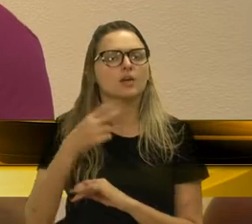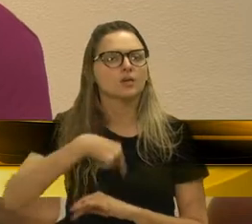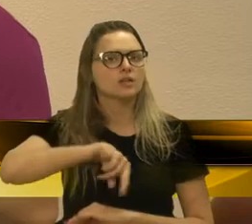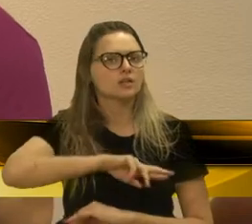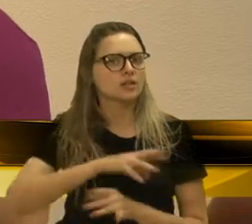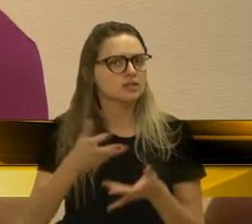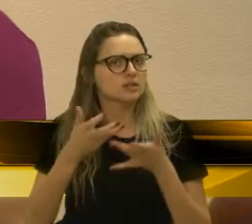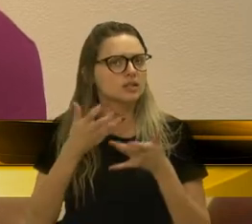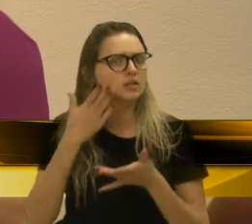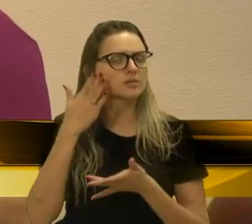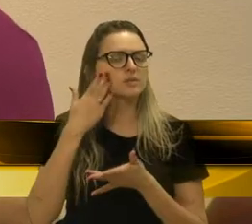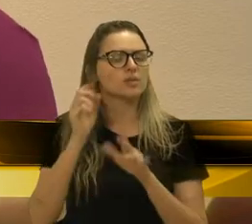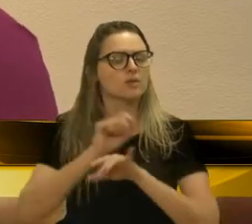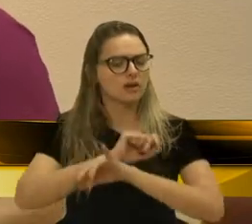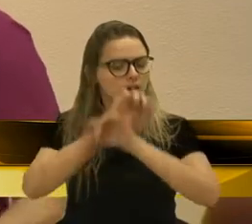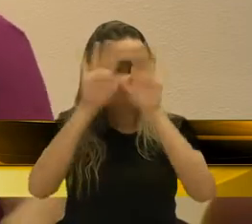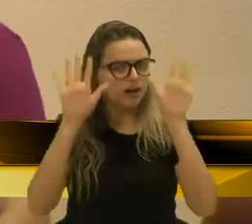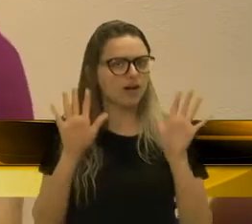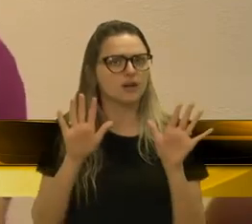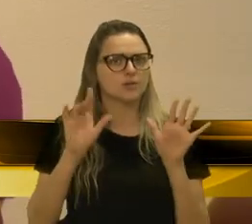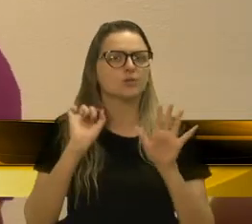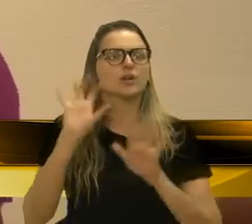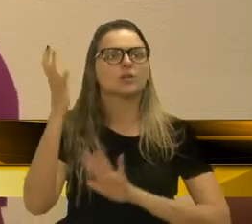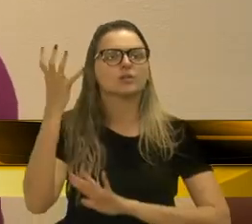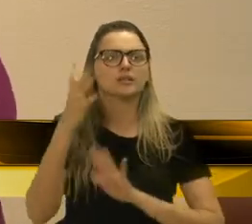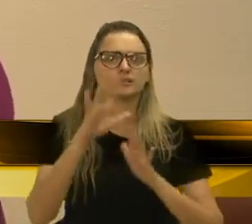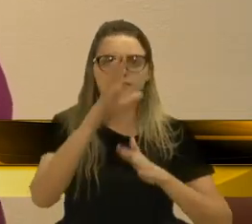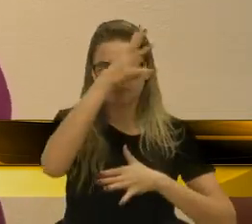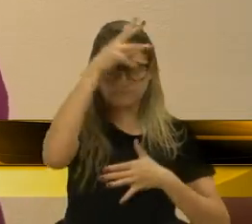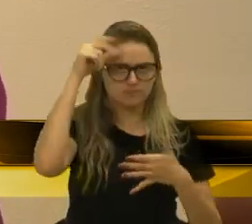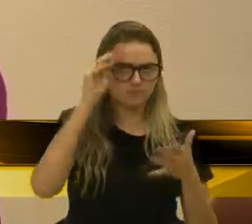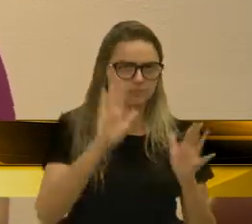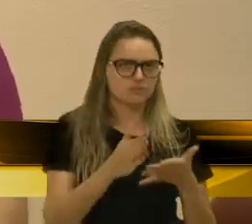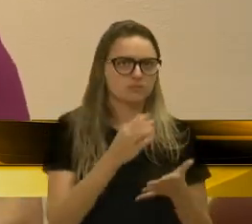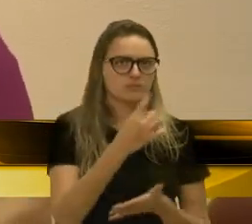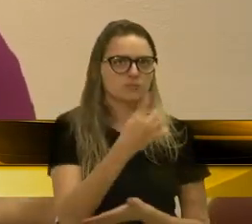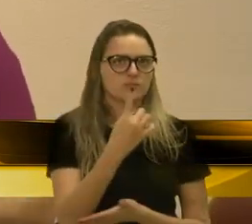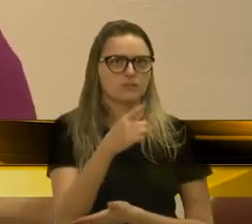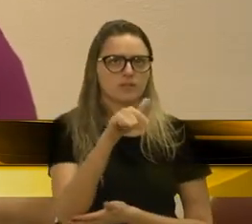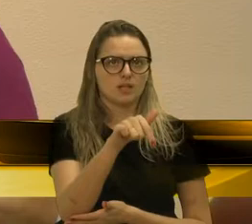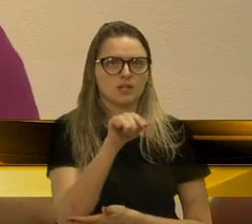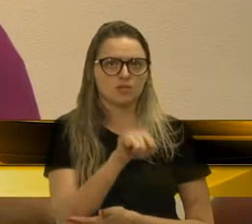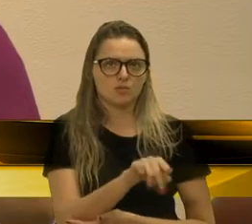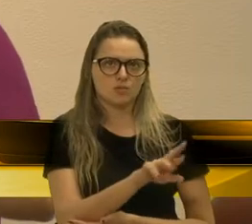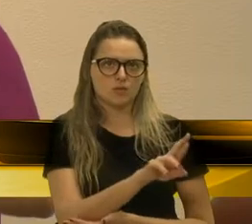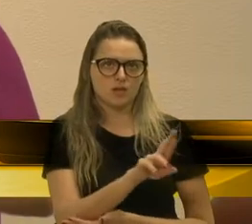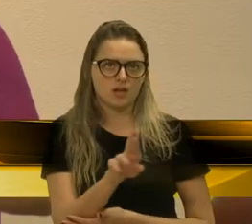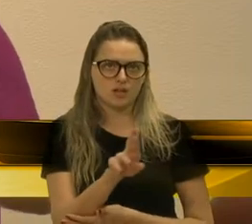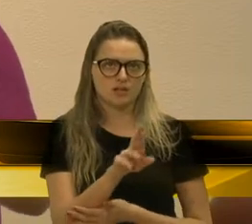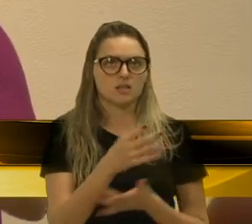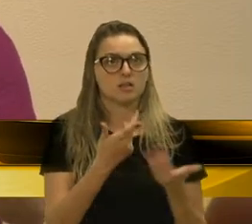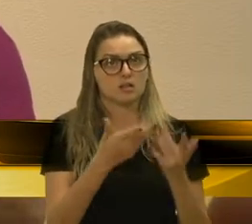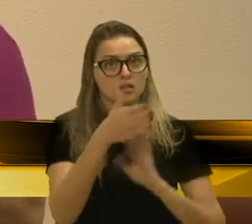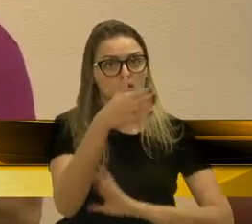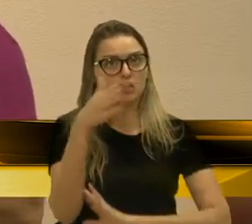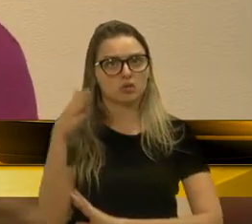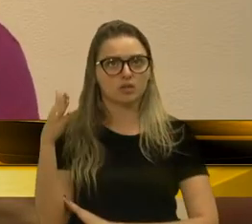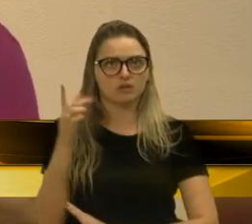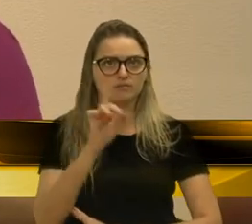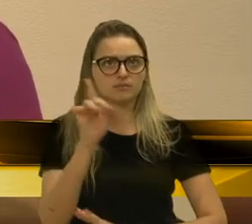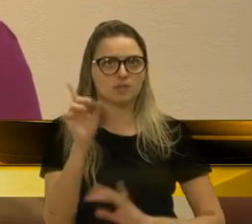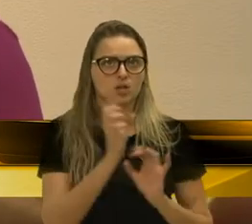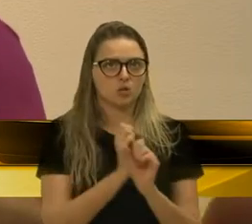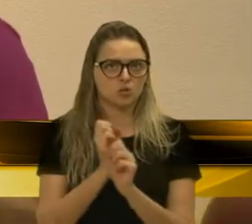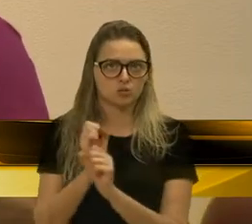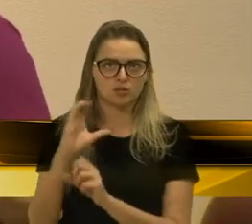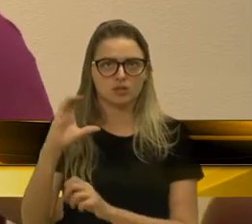da transparência das viagens. O Executivo já gastou R$117 mil em diárias. Isso não está aqui contado a